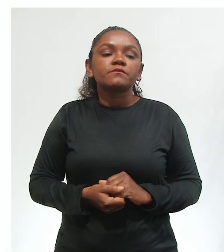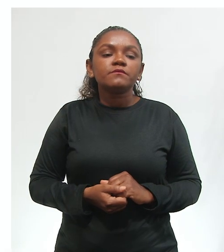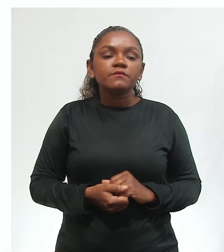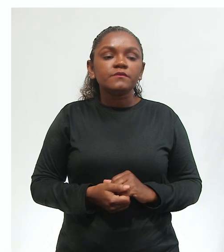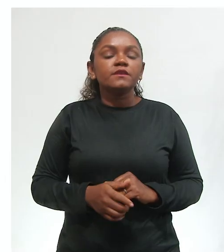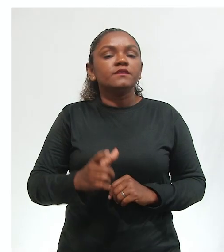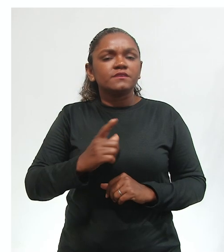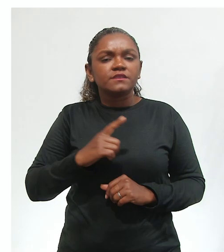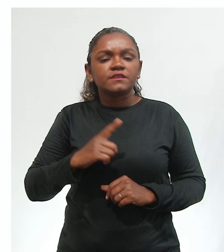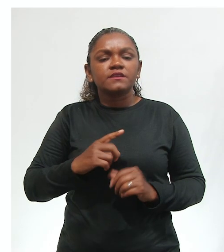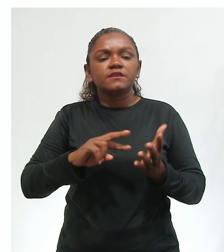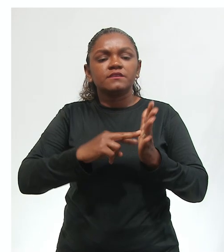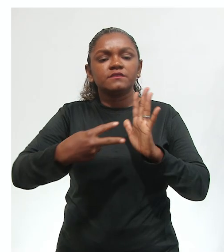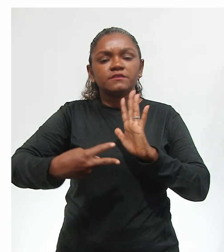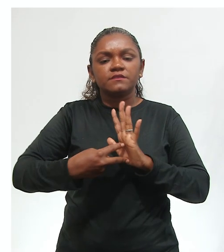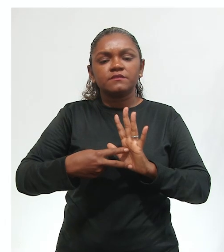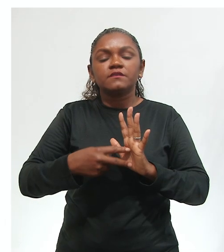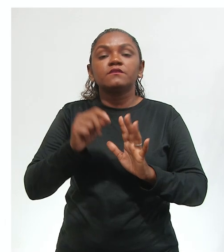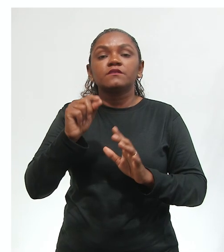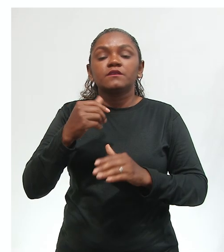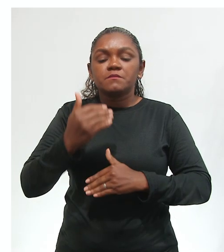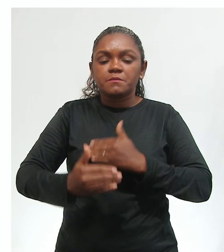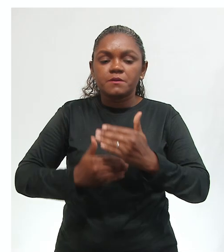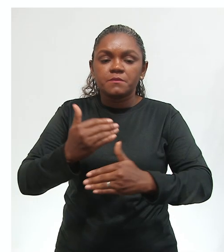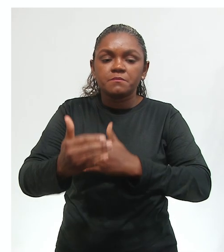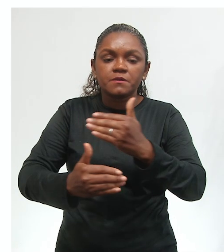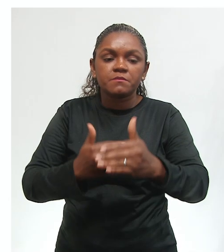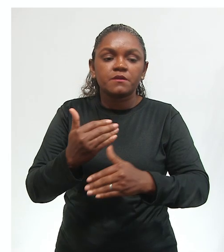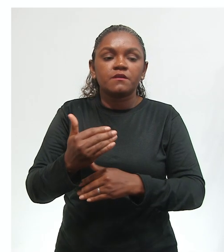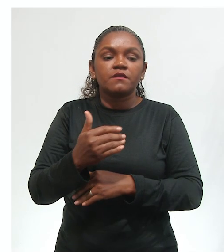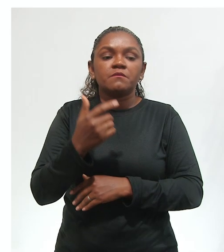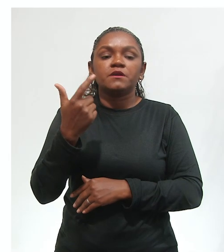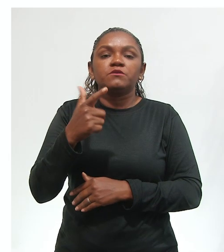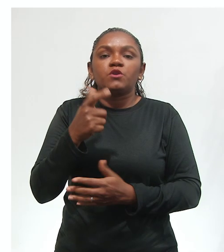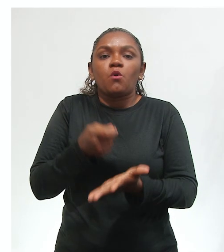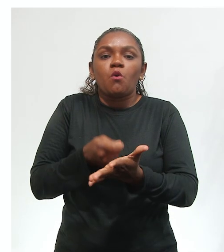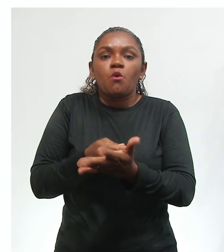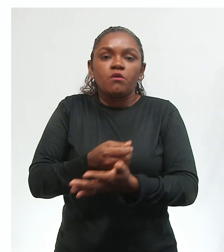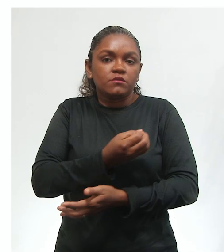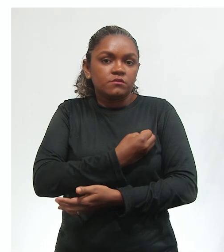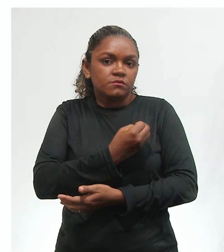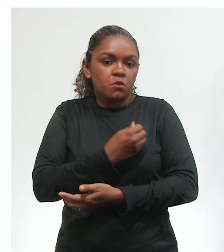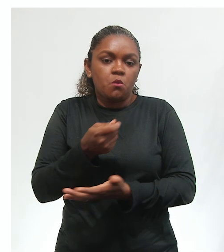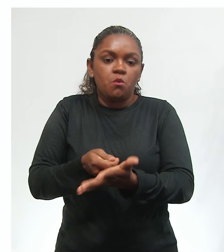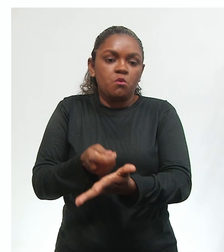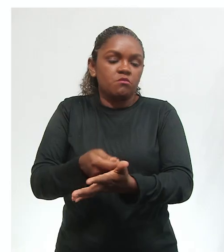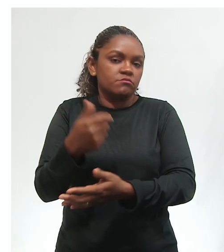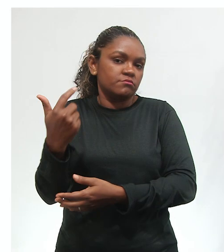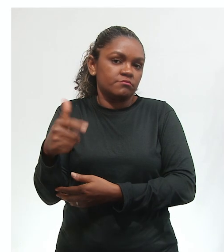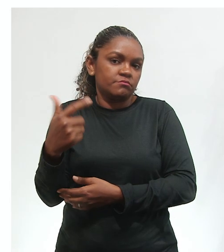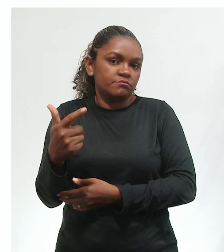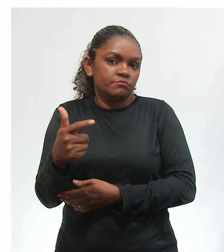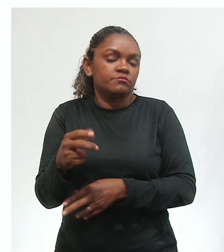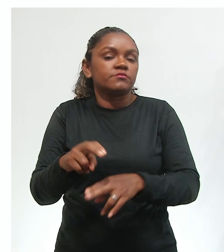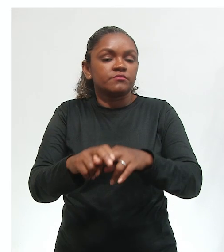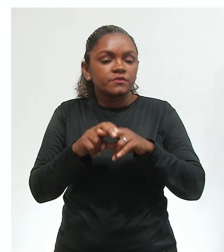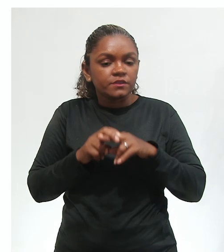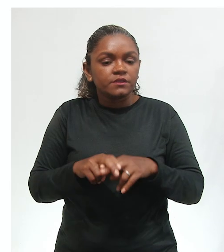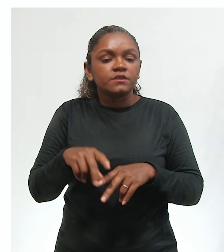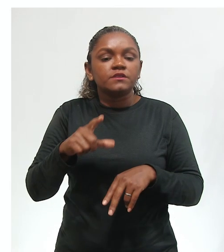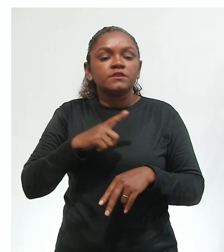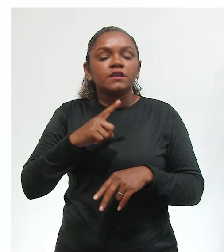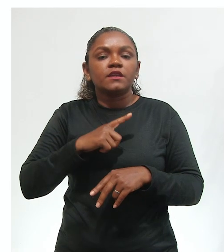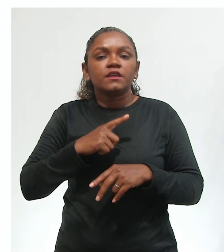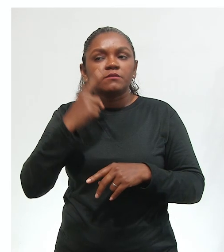múltiplos significados, né? Um conjunto de procedimentos com articulação, sem algoritmos rígidos, né? Nós vamos desenvolver